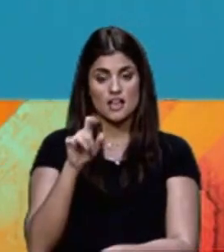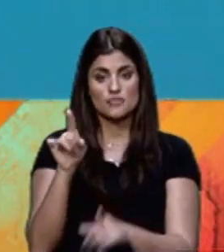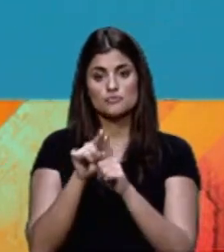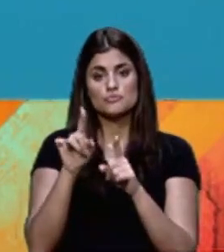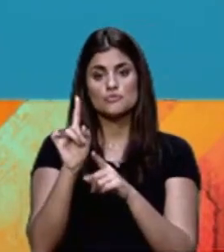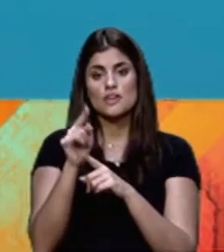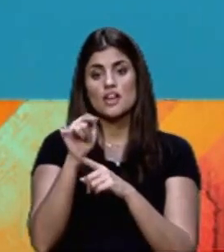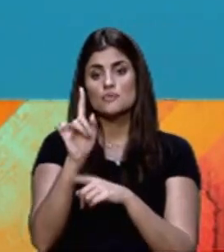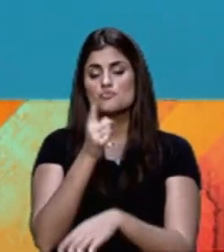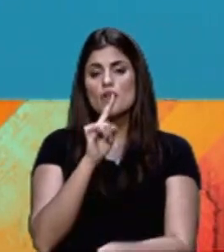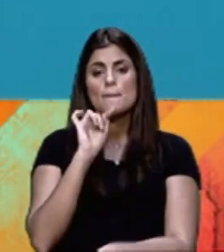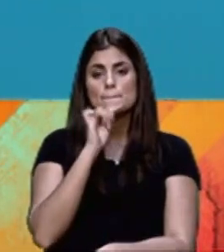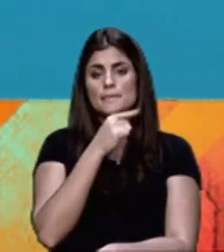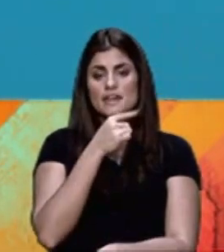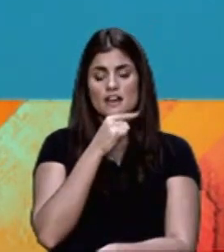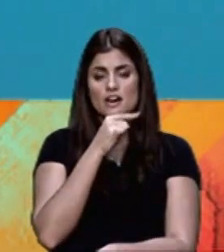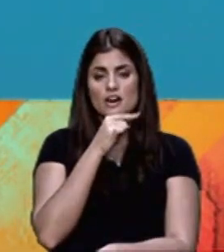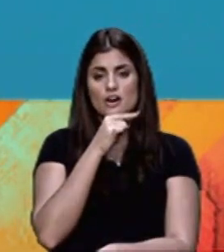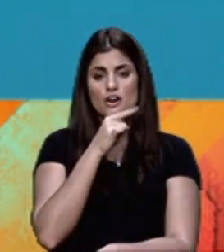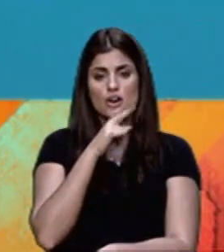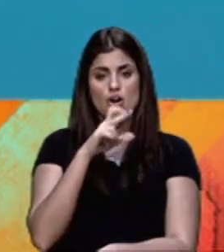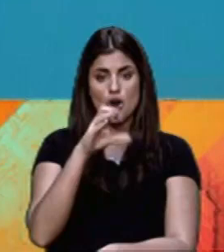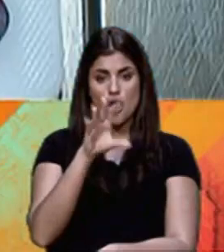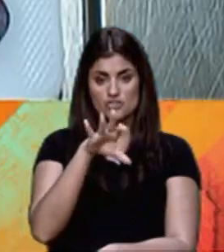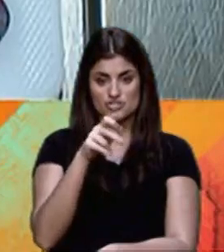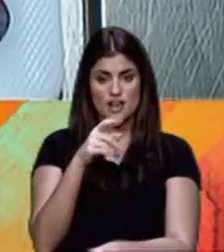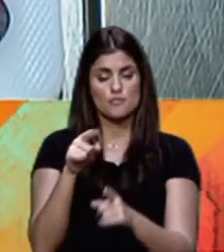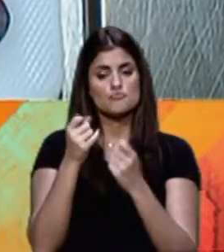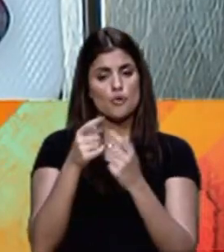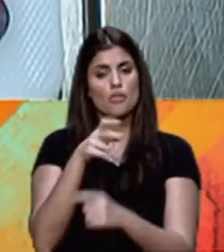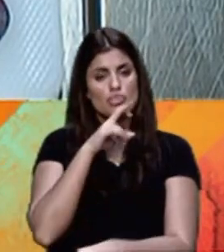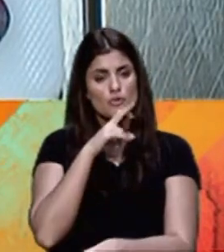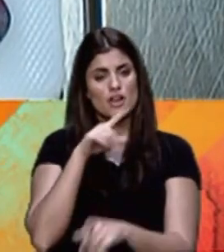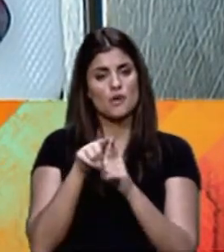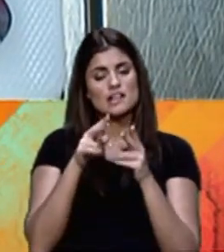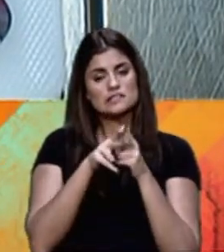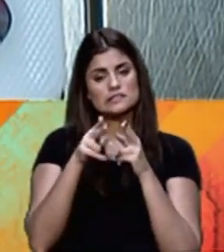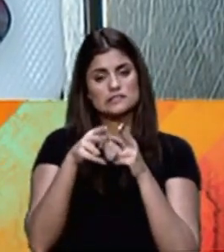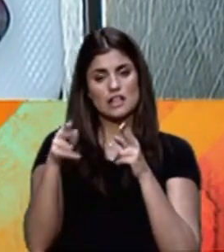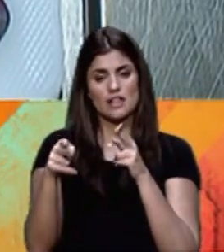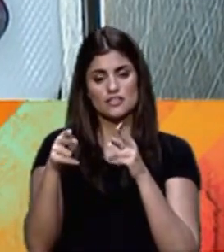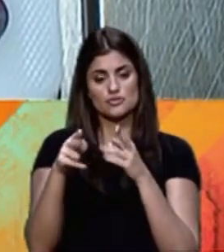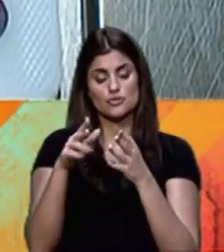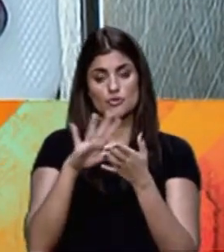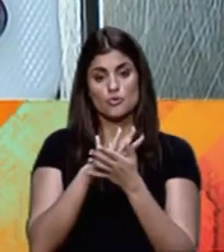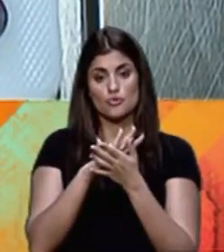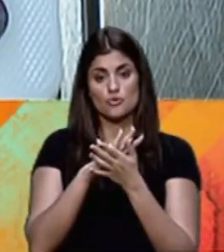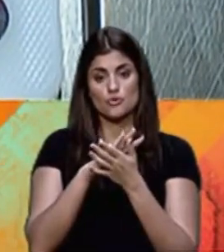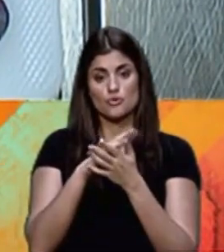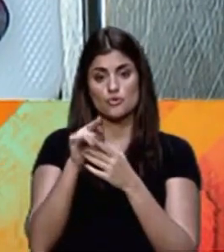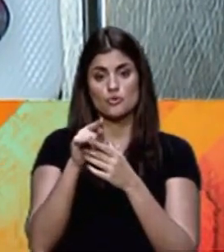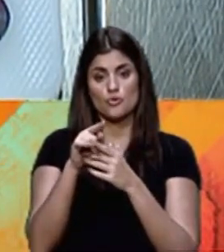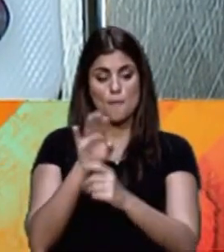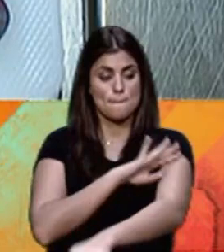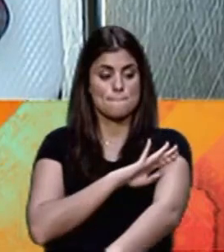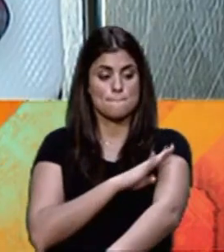não é? É a nossa pera roxa, mas ela é um bocadinho Rija. Dura. É como aquelas saladas que nós fazemos, por exemplo, com uma mão verde, com a manga